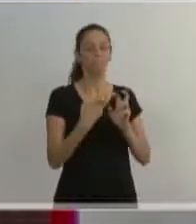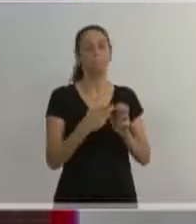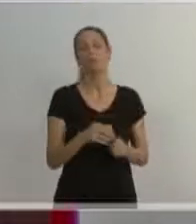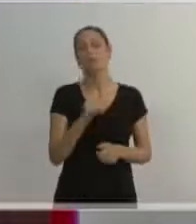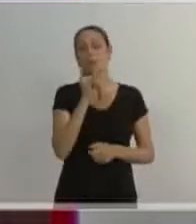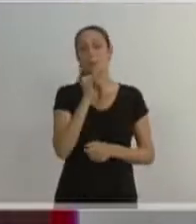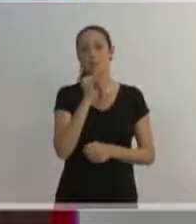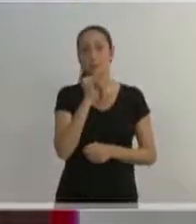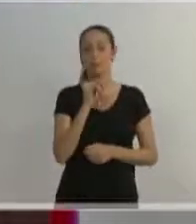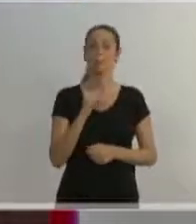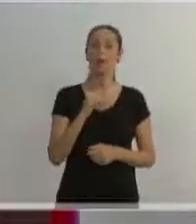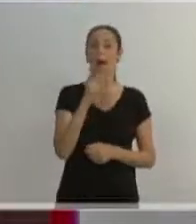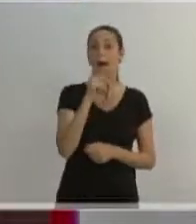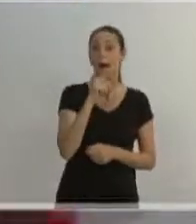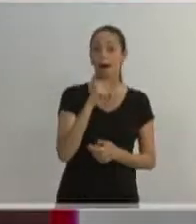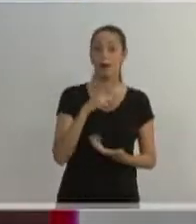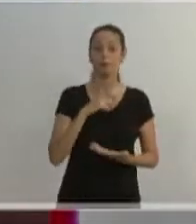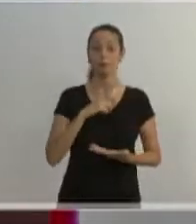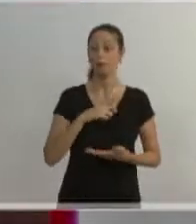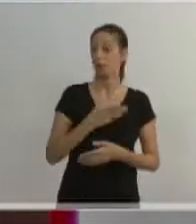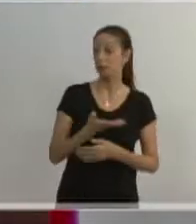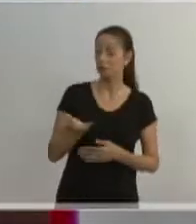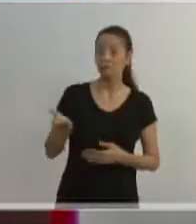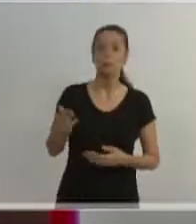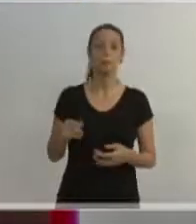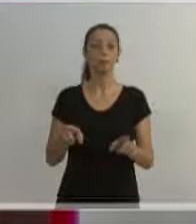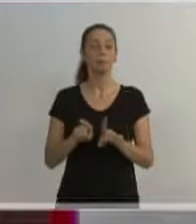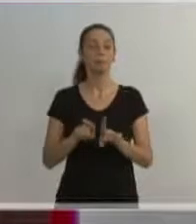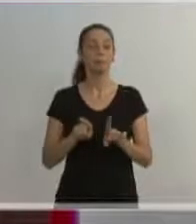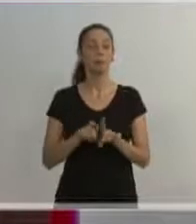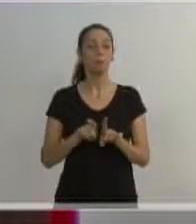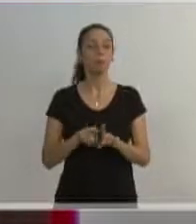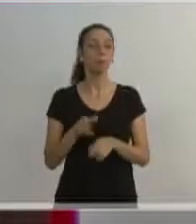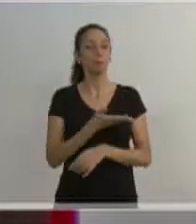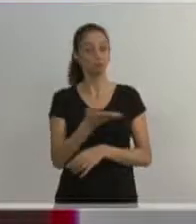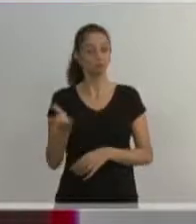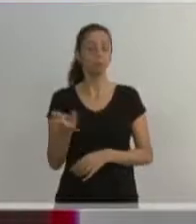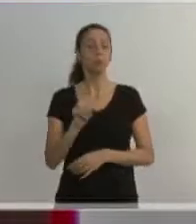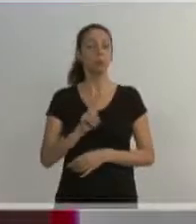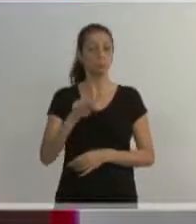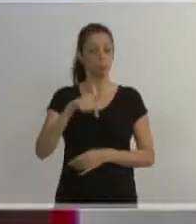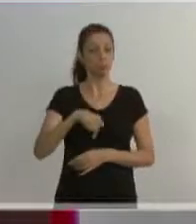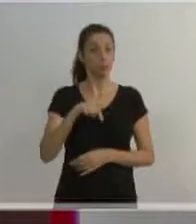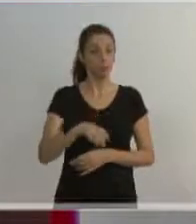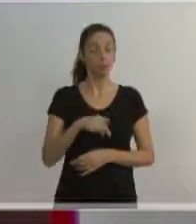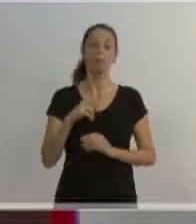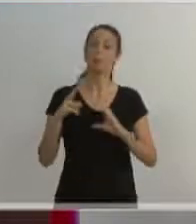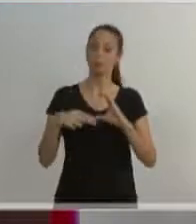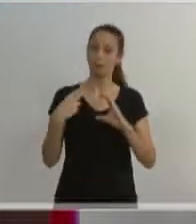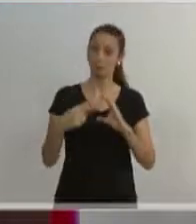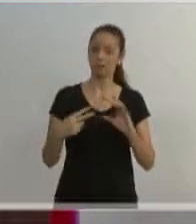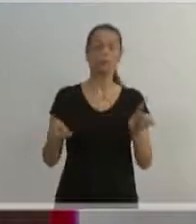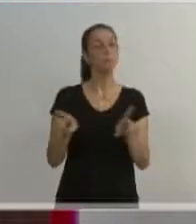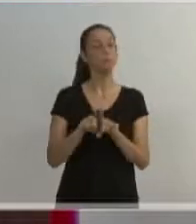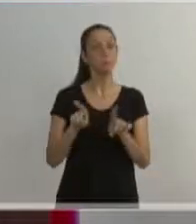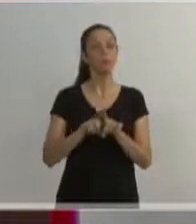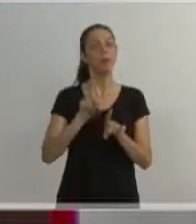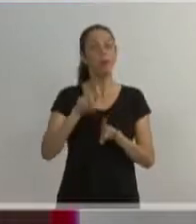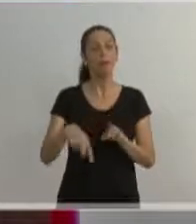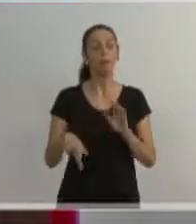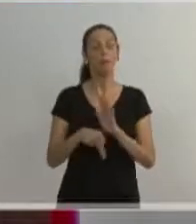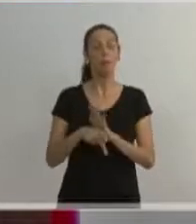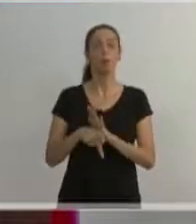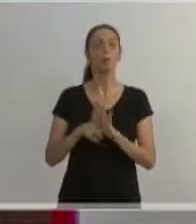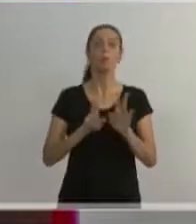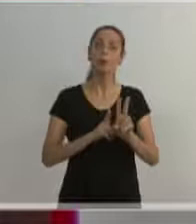que nós temos disponível aqui quem também utiliza aqui na câmara também faz parte do processo do sistema